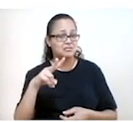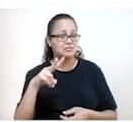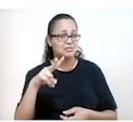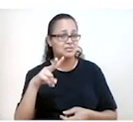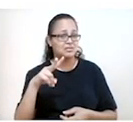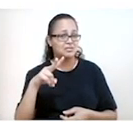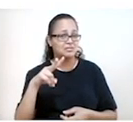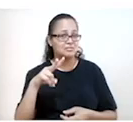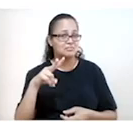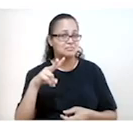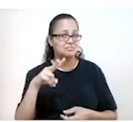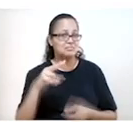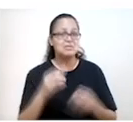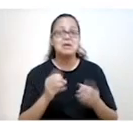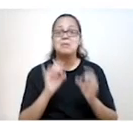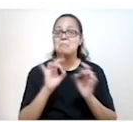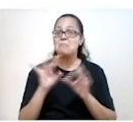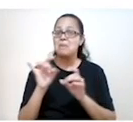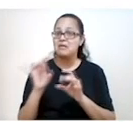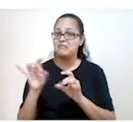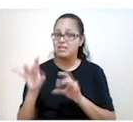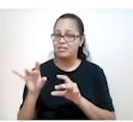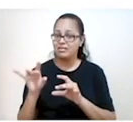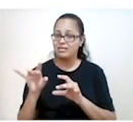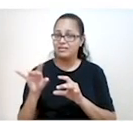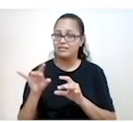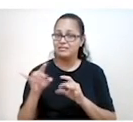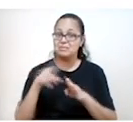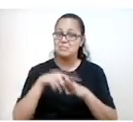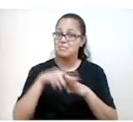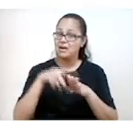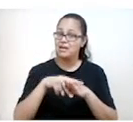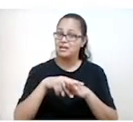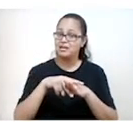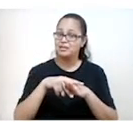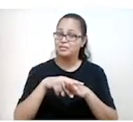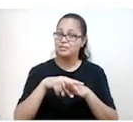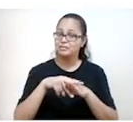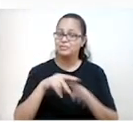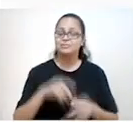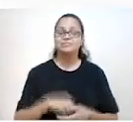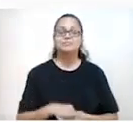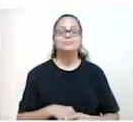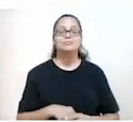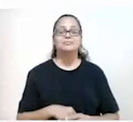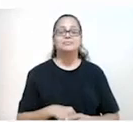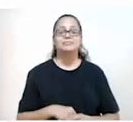para vender. Pelo menos aqui em Barretos eu nunca vi. É o brócolis romanesco.